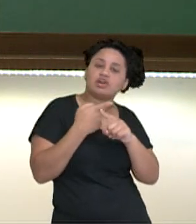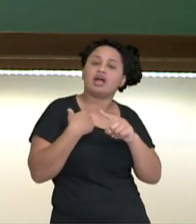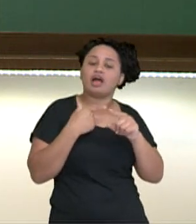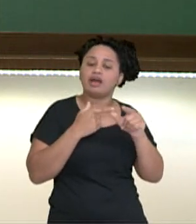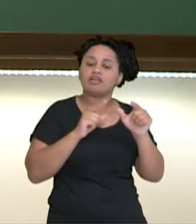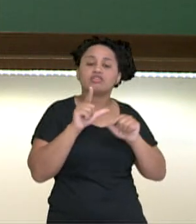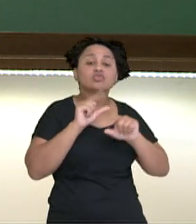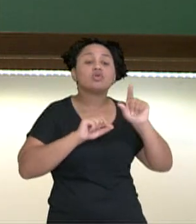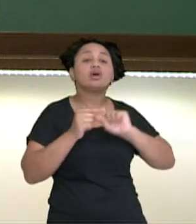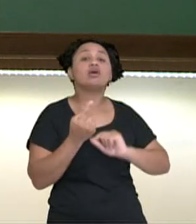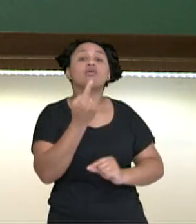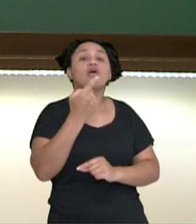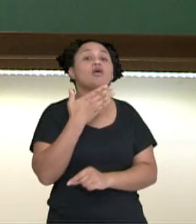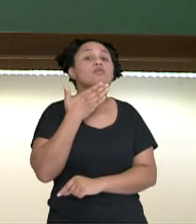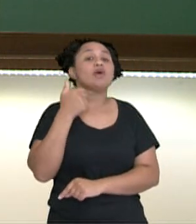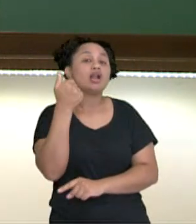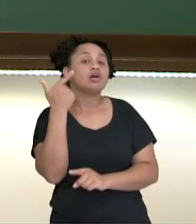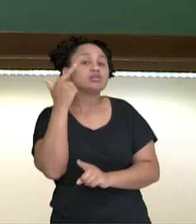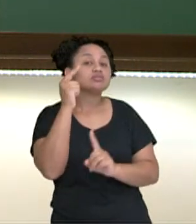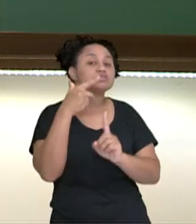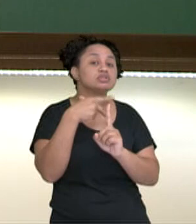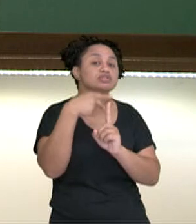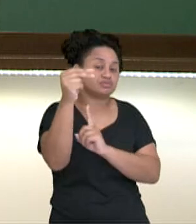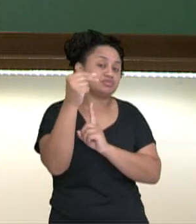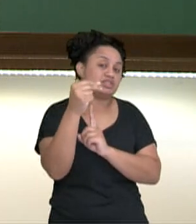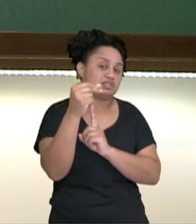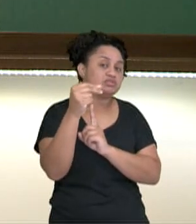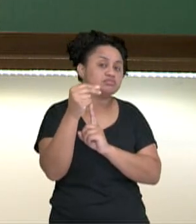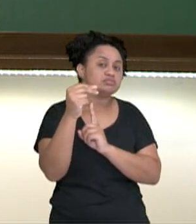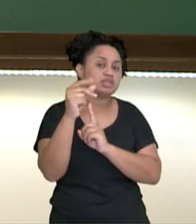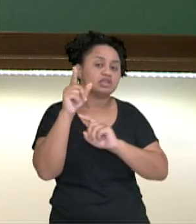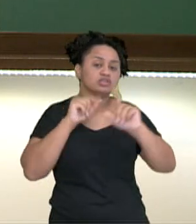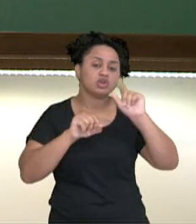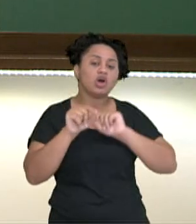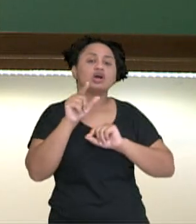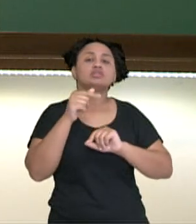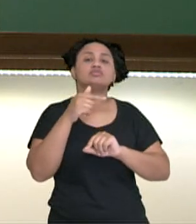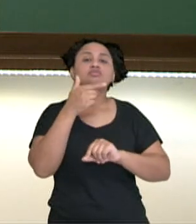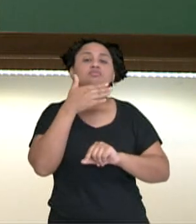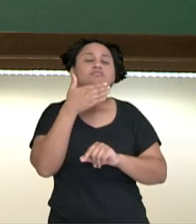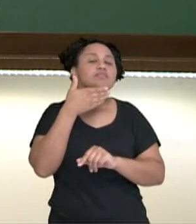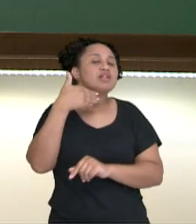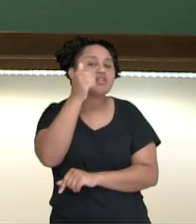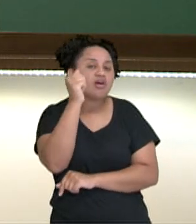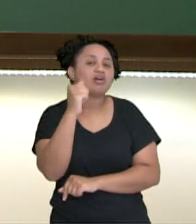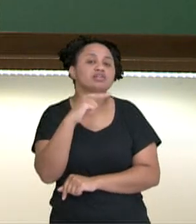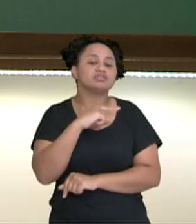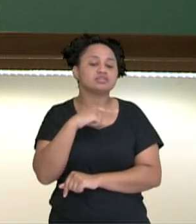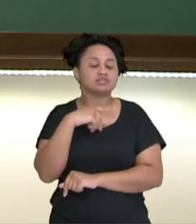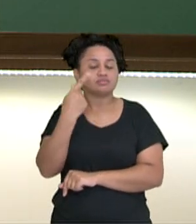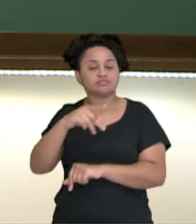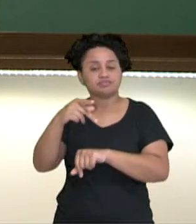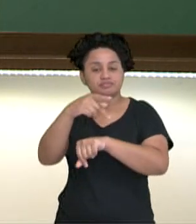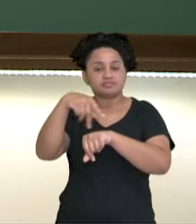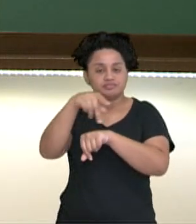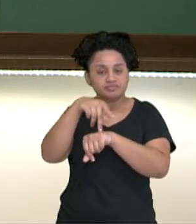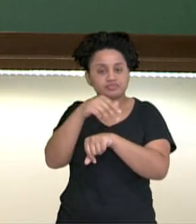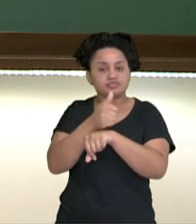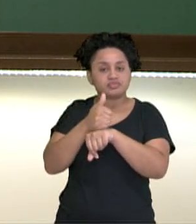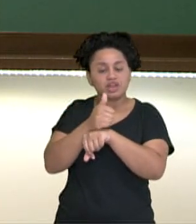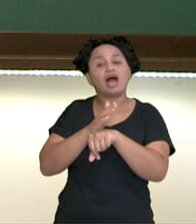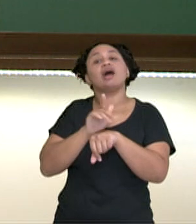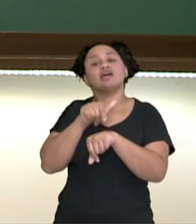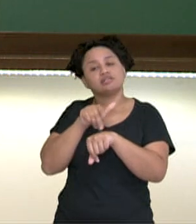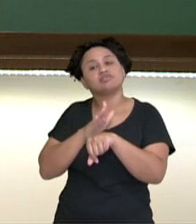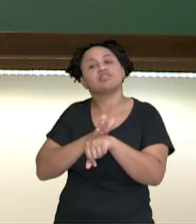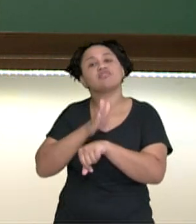seja, jogos preliminares que selecionariam os melhores jogadores daquele país para daí sim